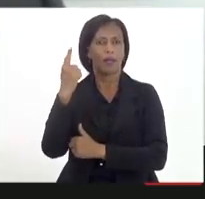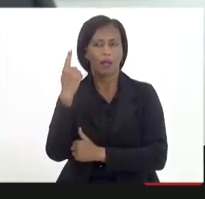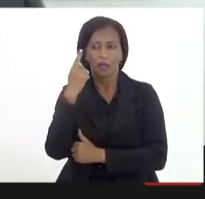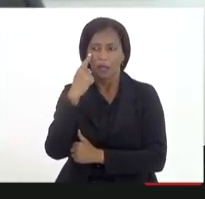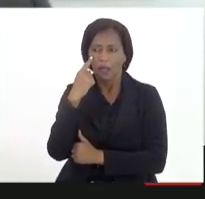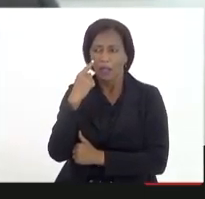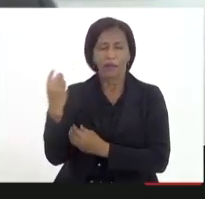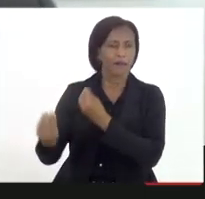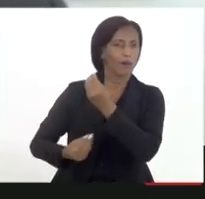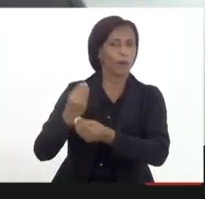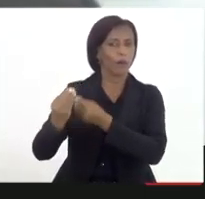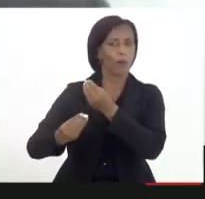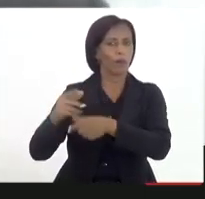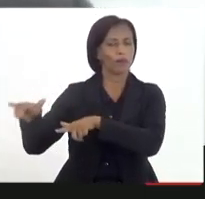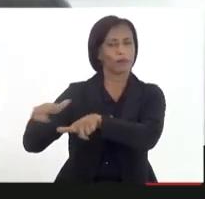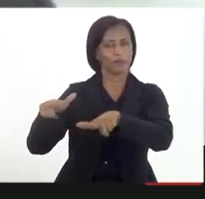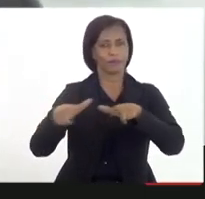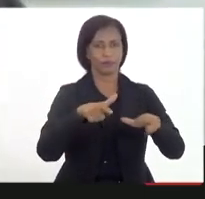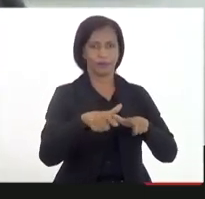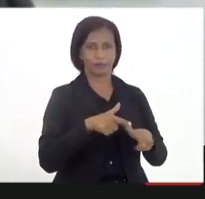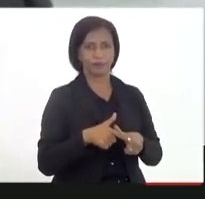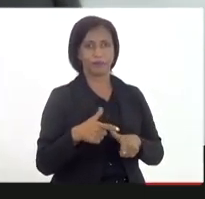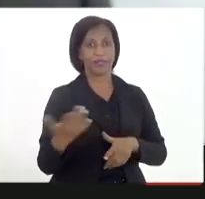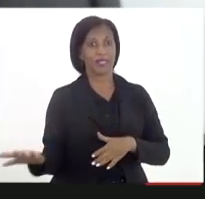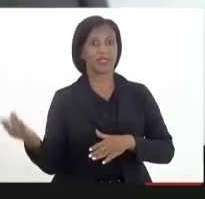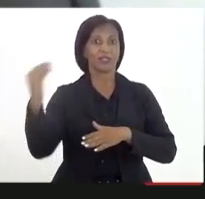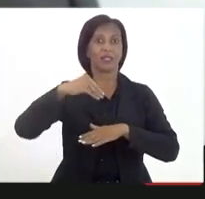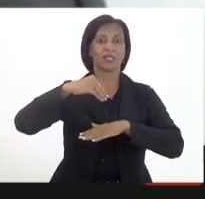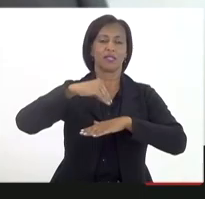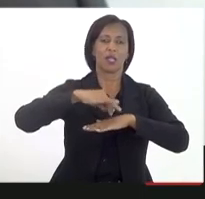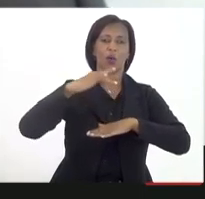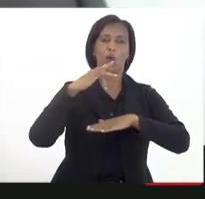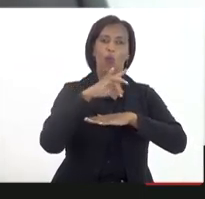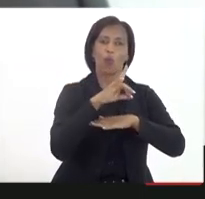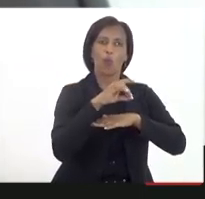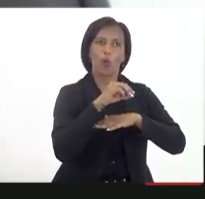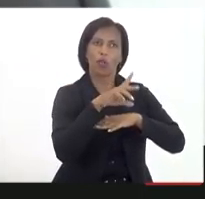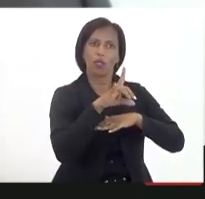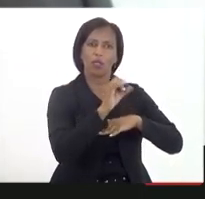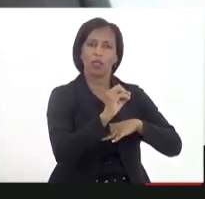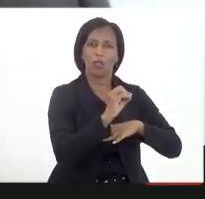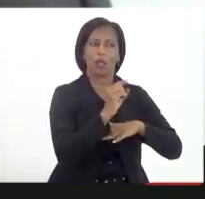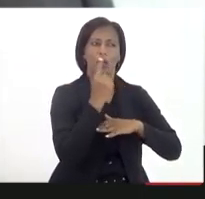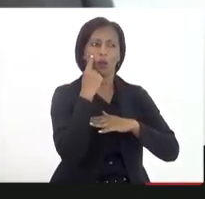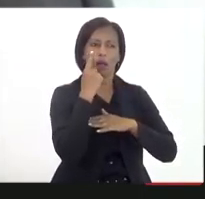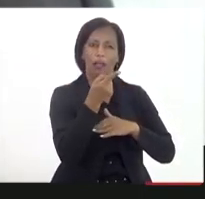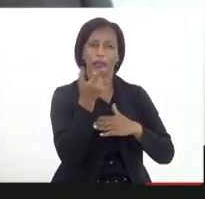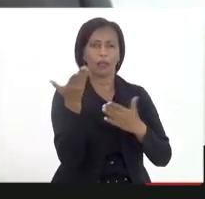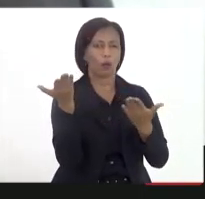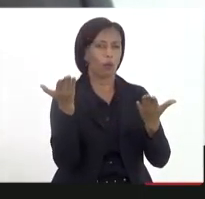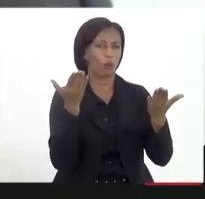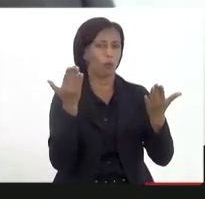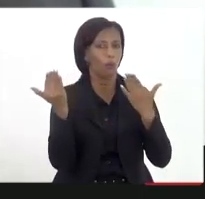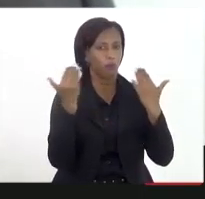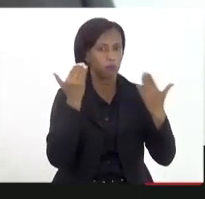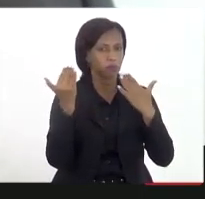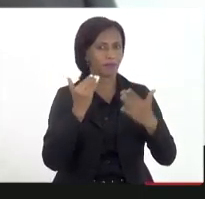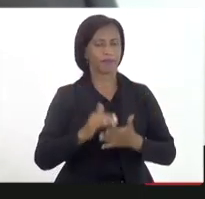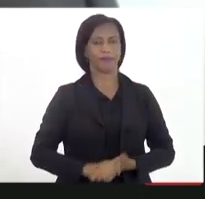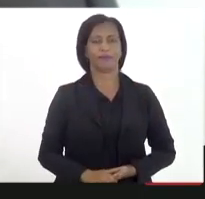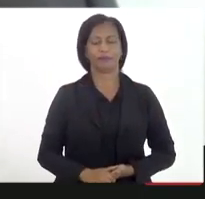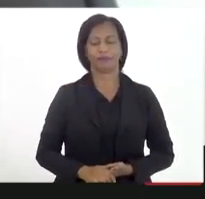e eventualmente é trazer um modelo a ser a ser tido como paradigma aqui para nós então